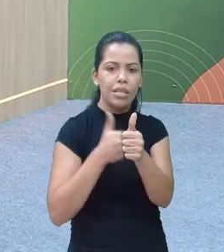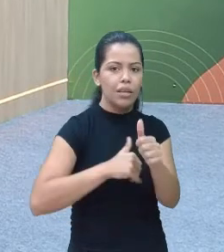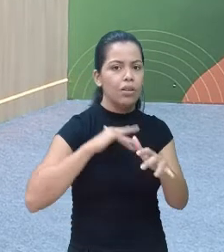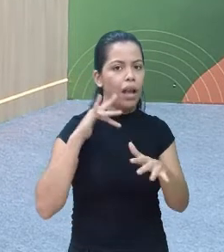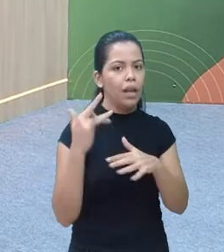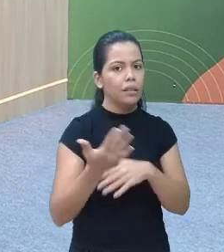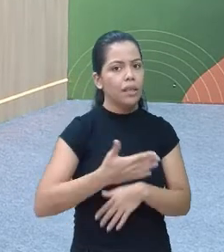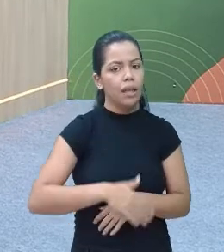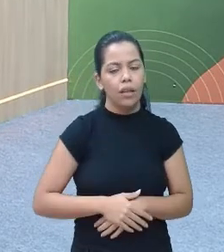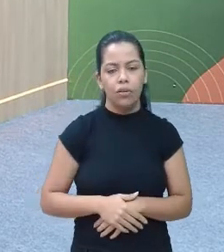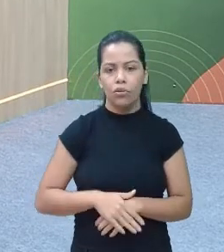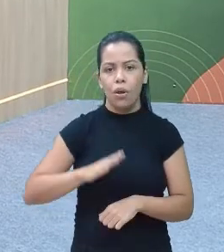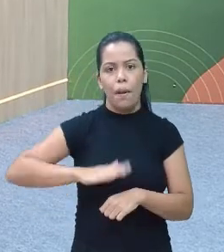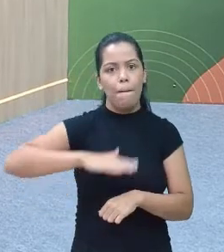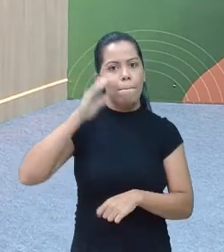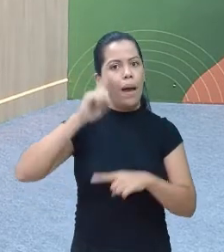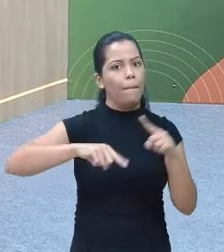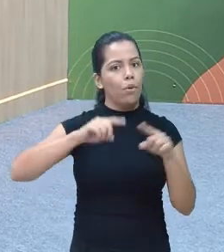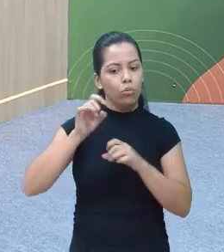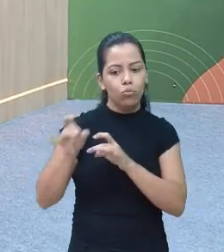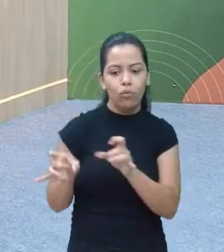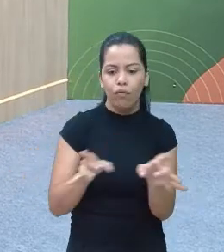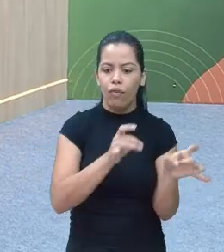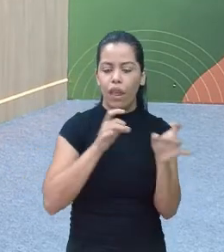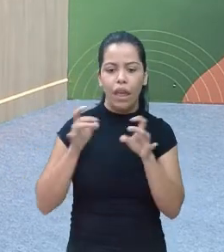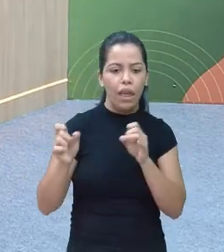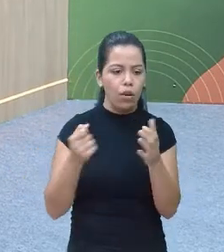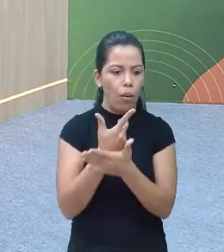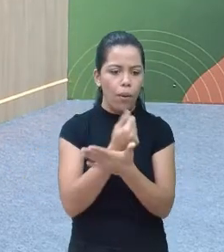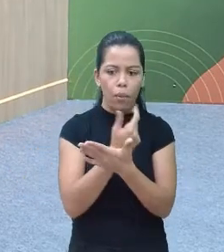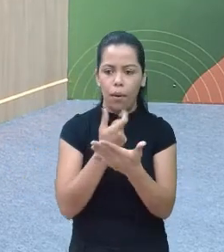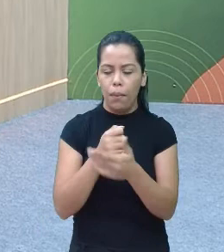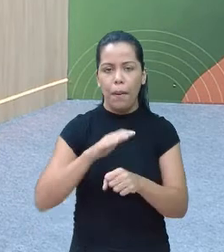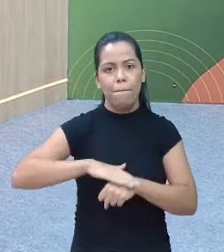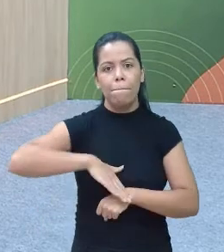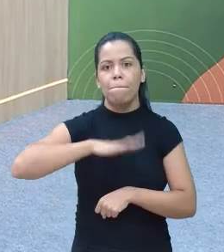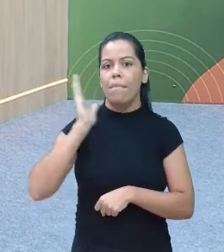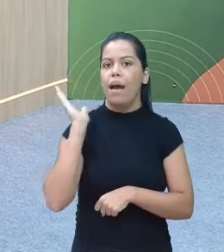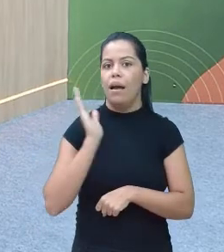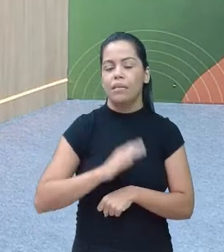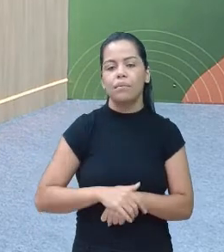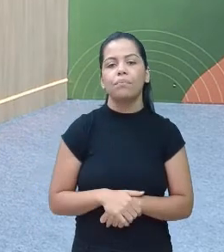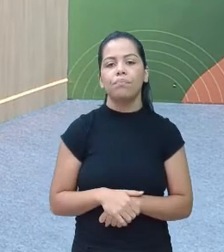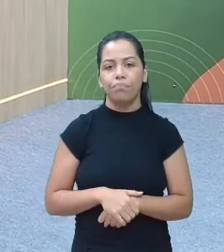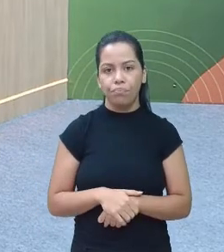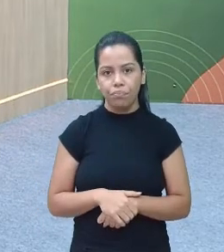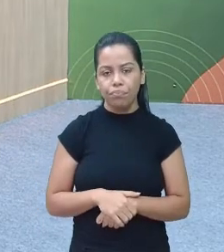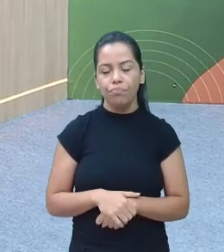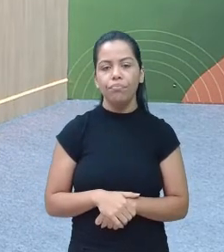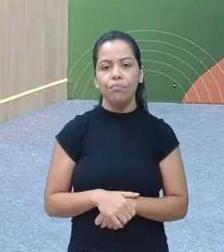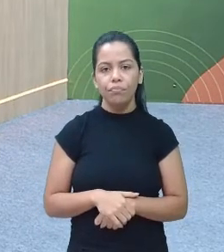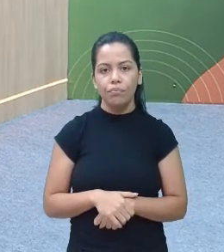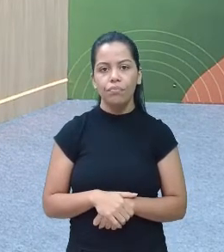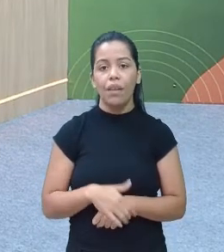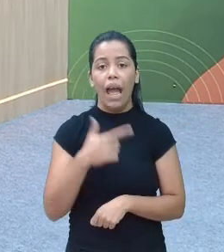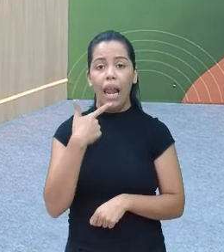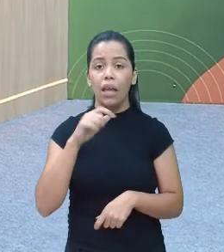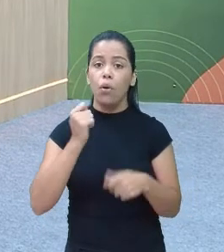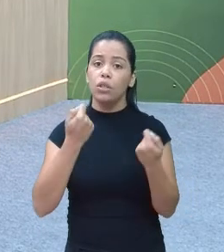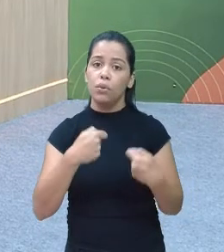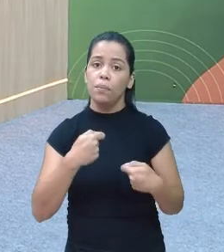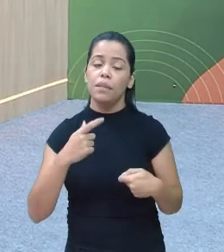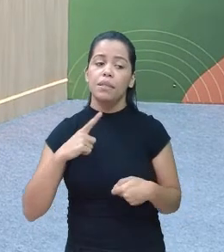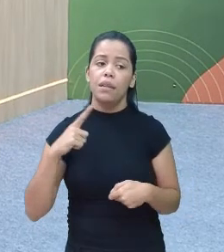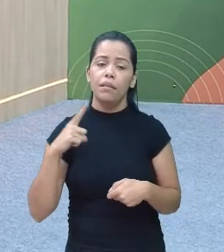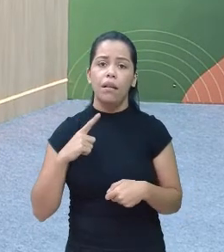mais engajamento, mais produtos a serem vendidos. A linguagem ela precisa ser atrativa, assim como é na publicidade, que é como eu já estava